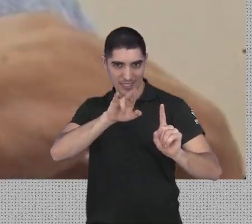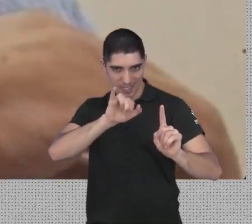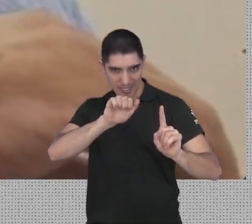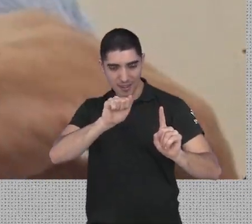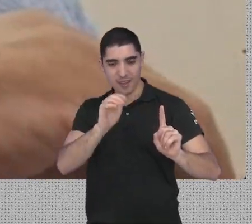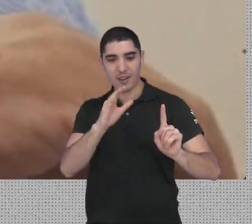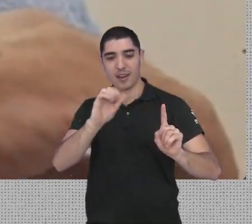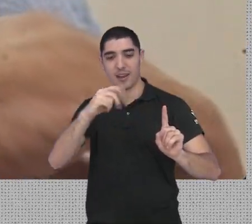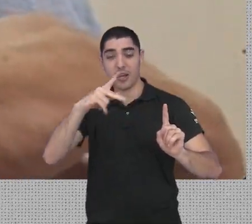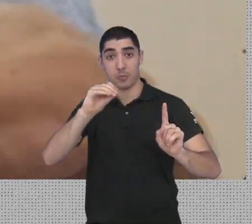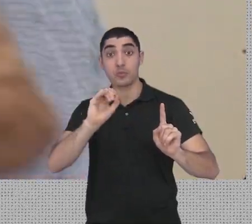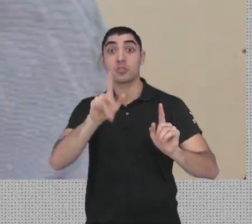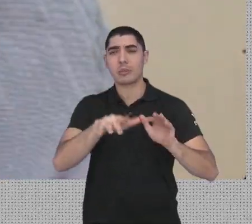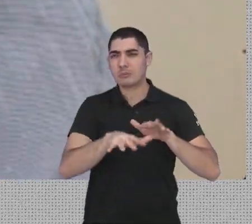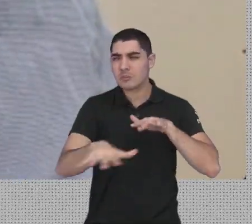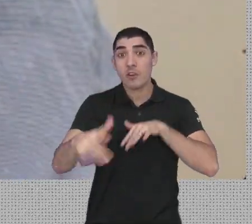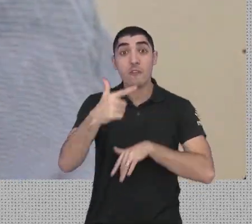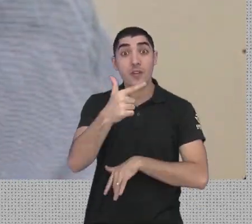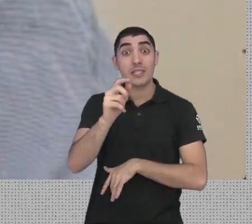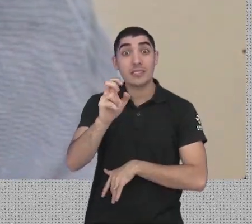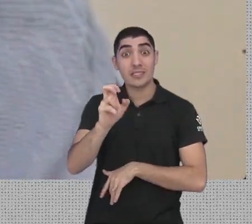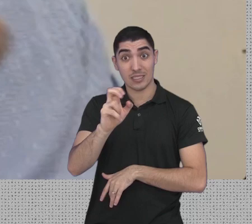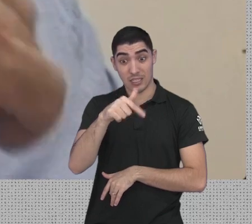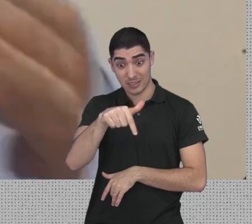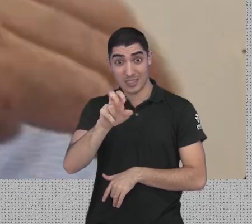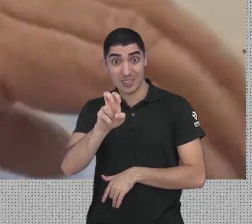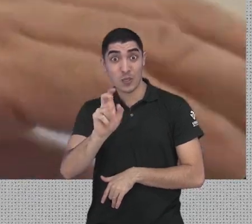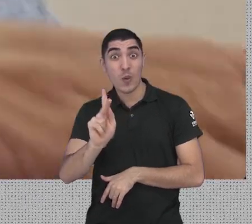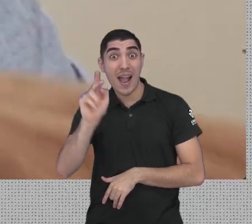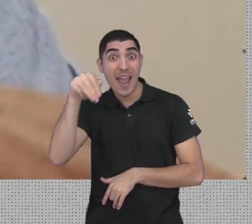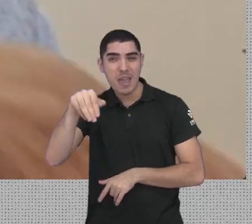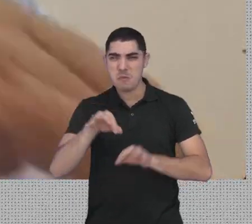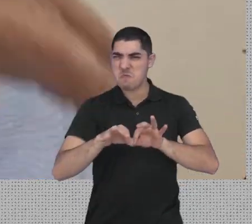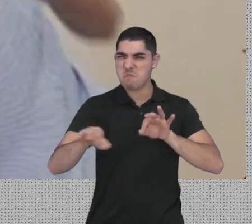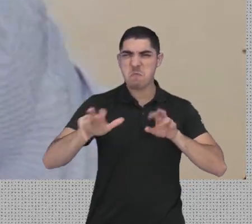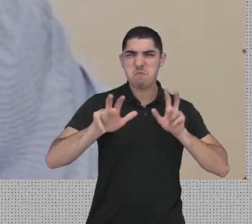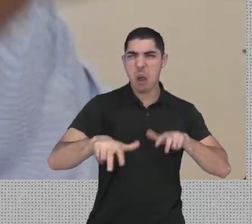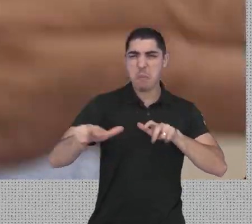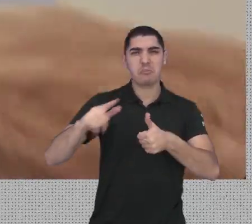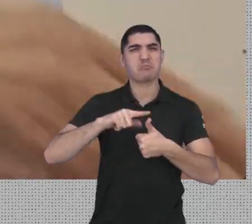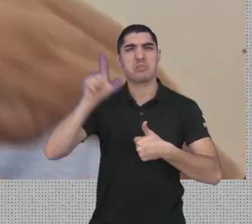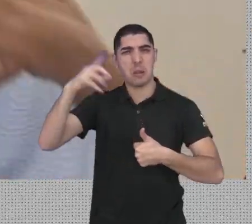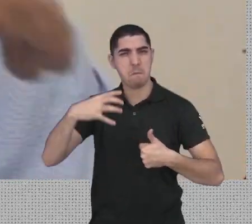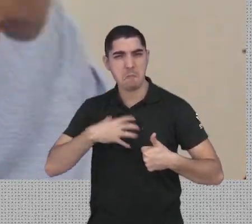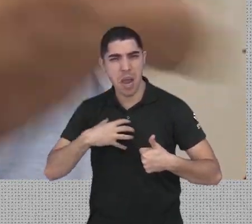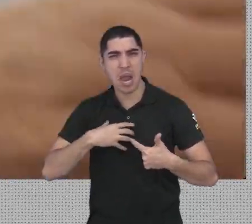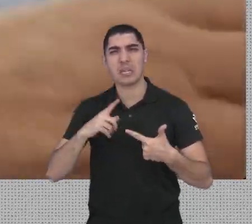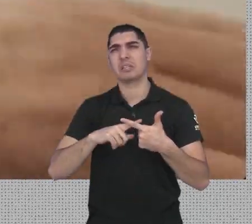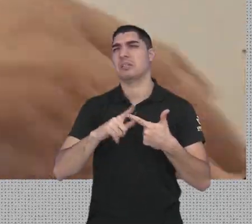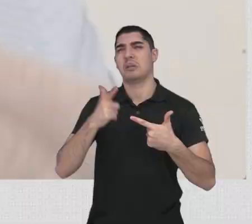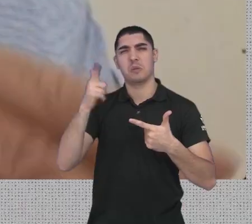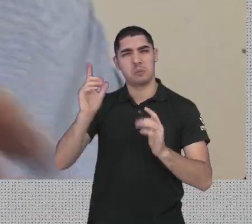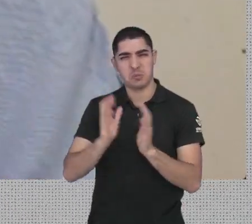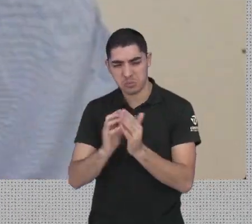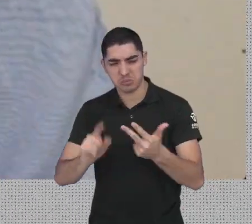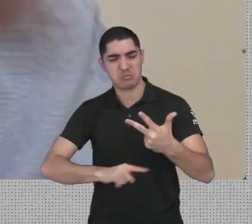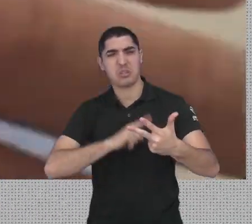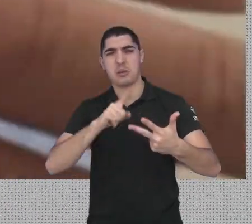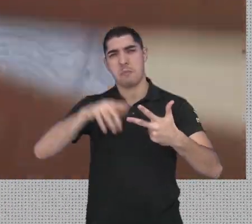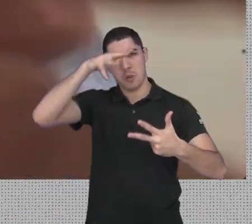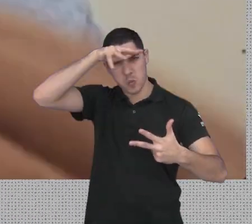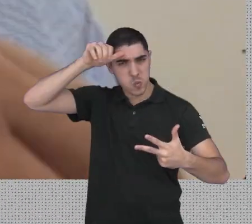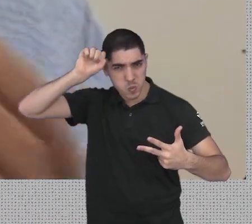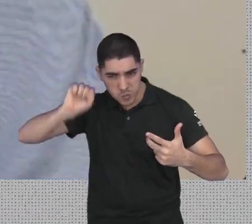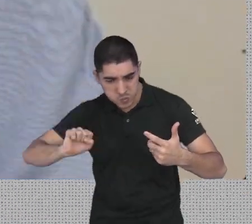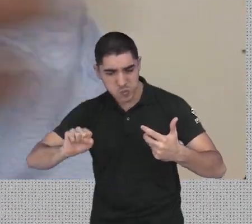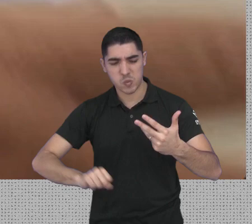marchou 25 mil quilômetros pelo interior do Brasil. Foi a Bahia, Tocantins, Mato Grosso do